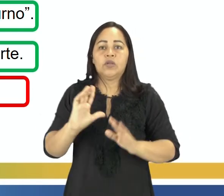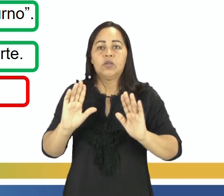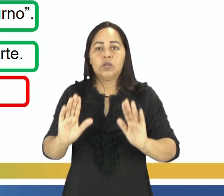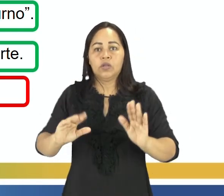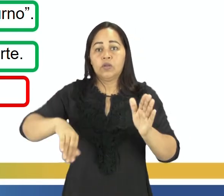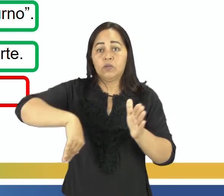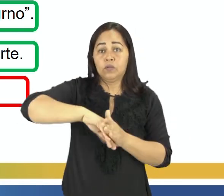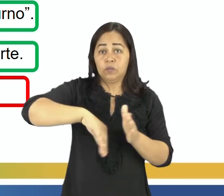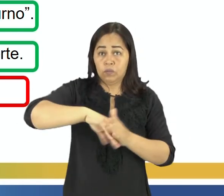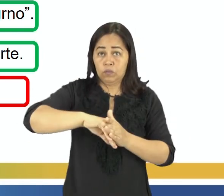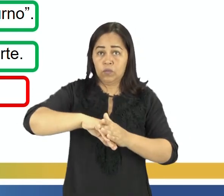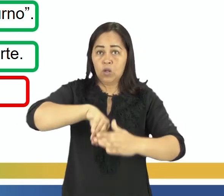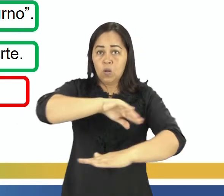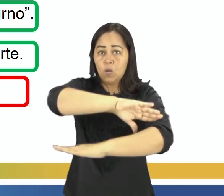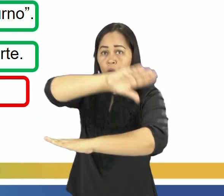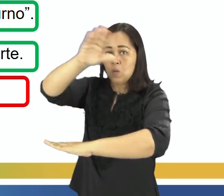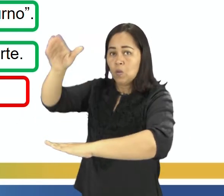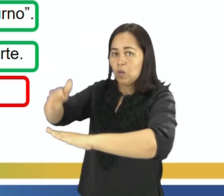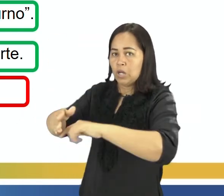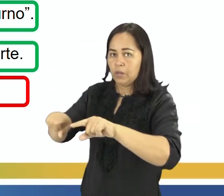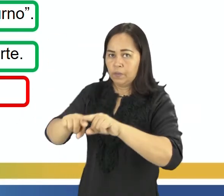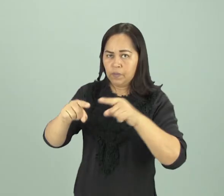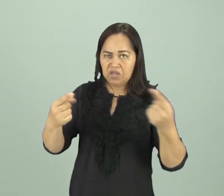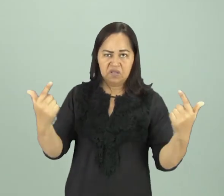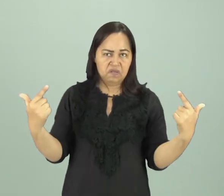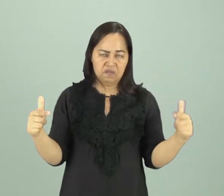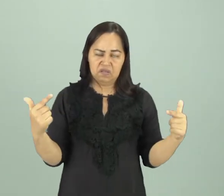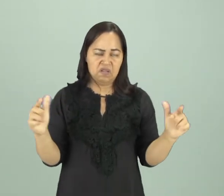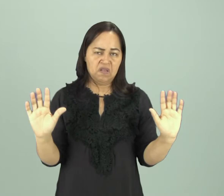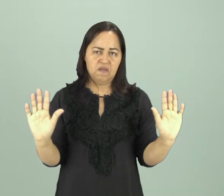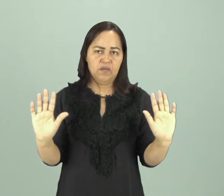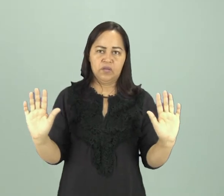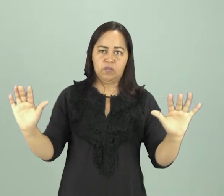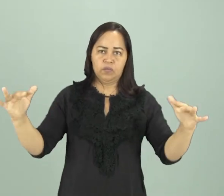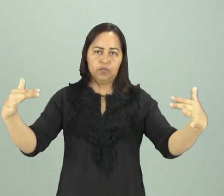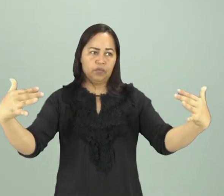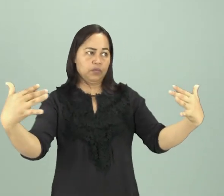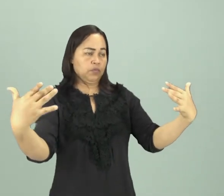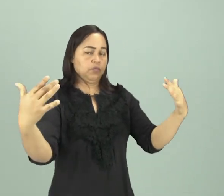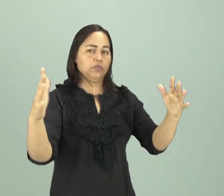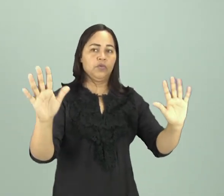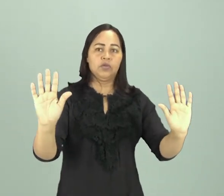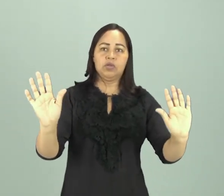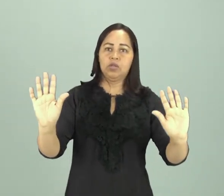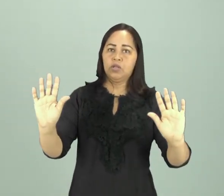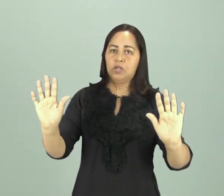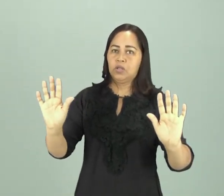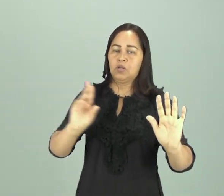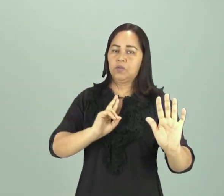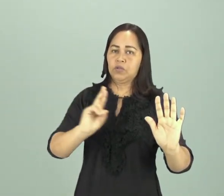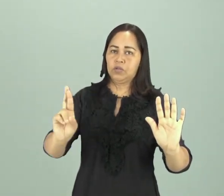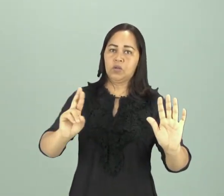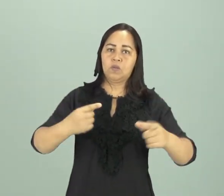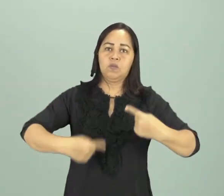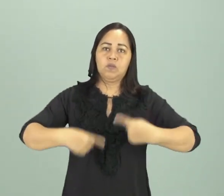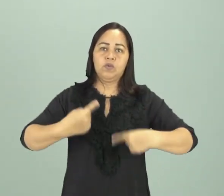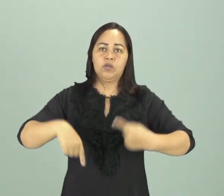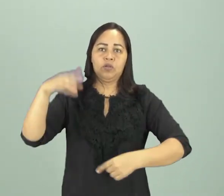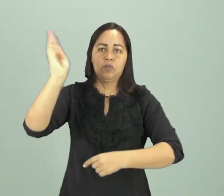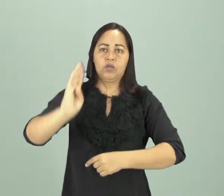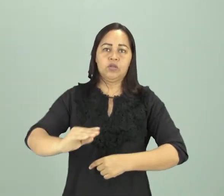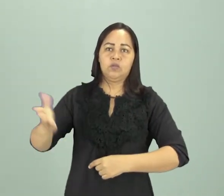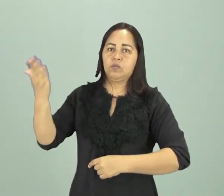de futebol, mas também não teve um desempenho, uma desenvoltura, uma representação política dentro do Brasil nessa